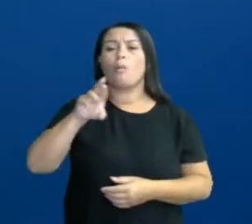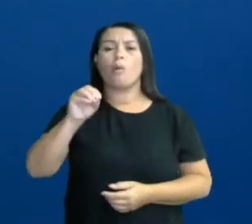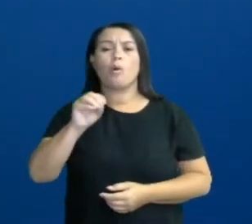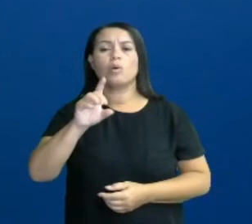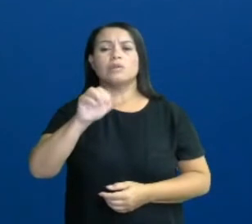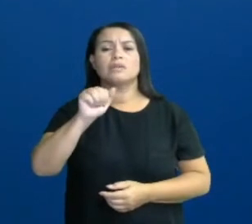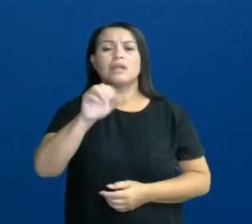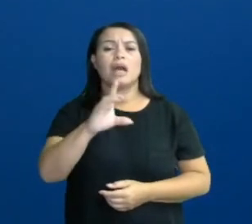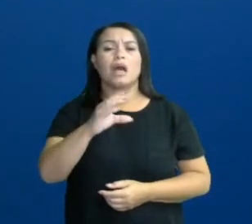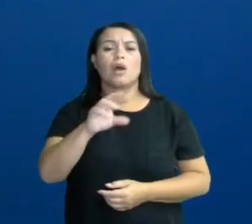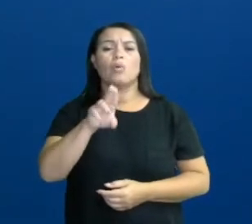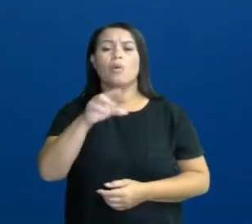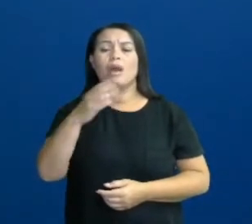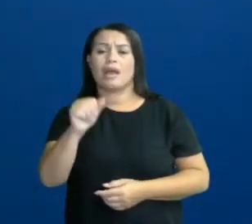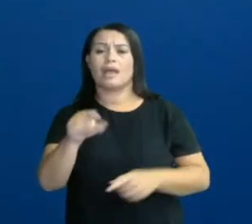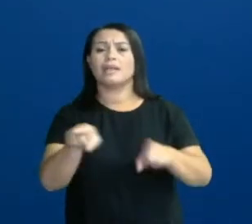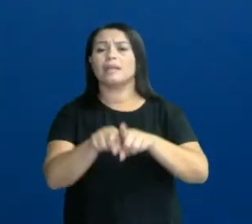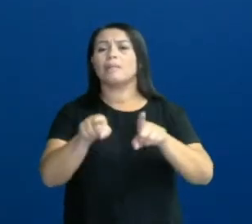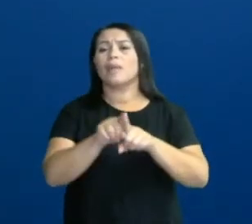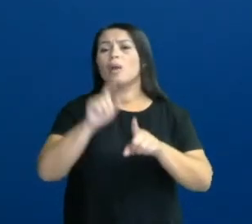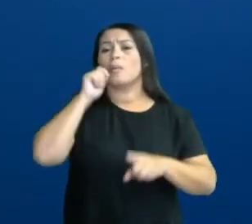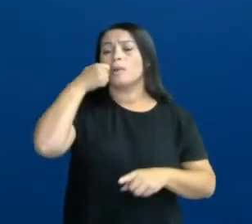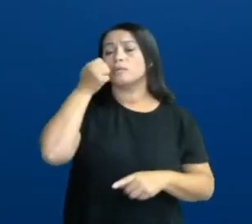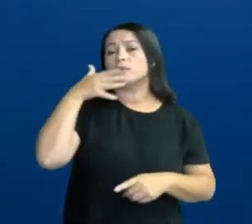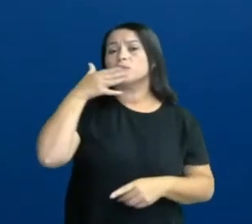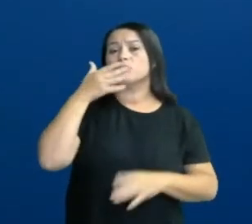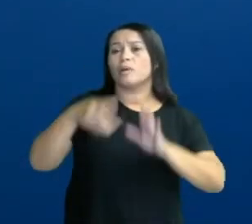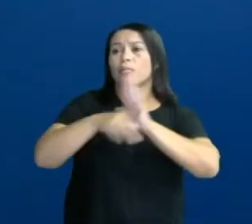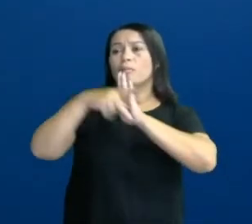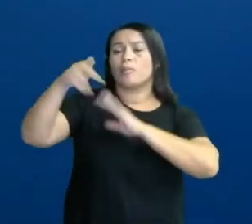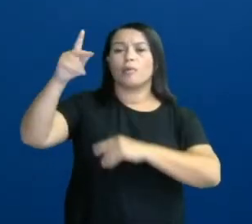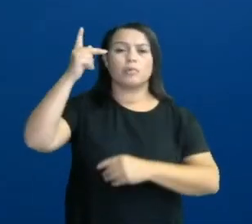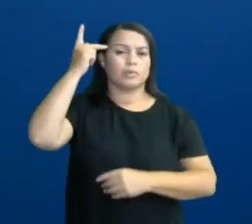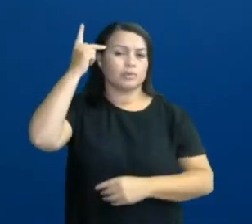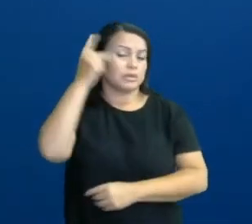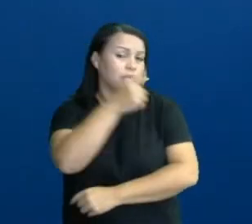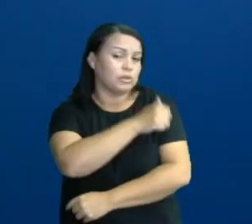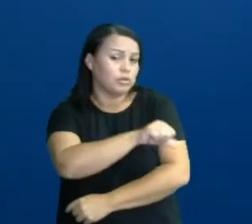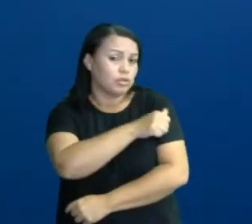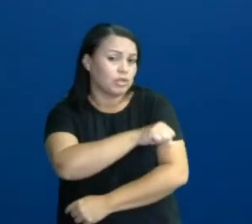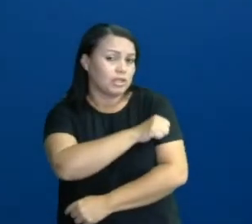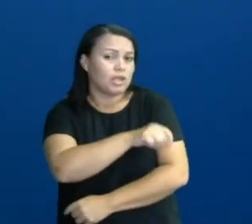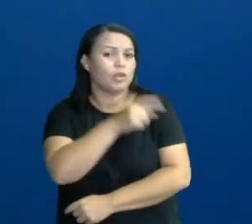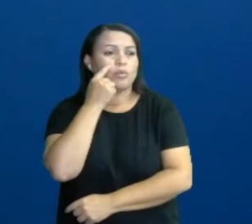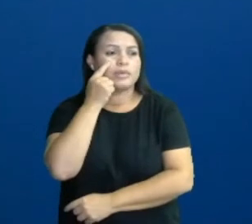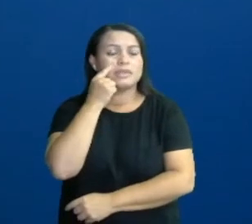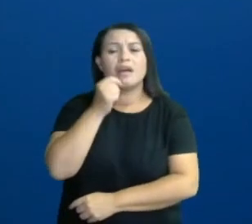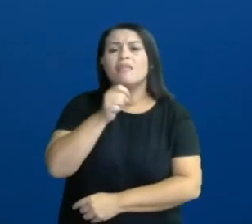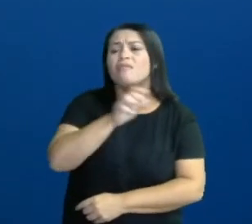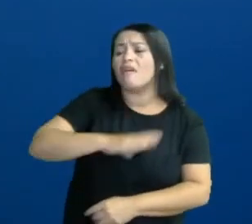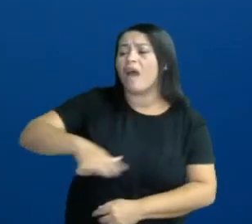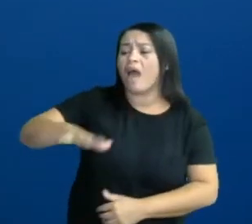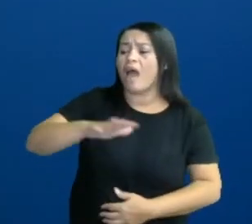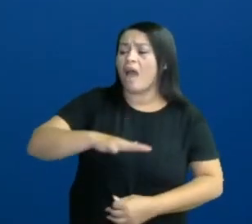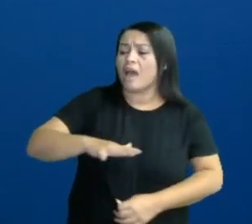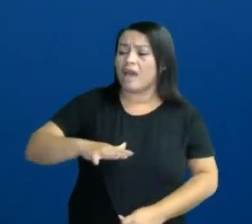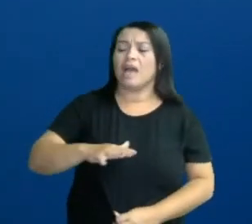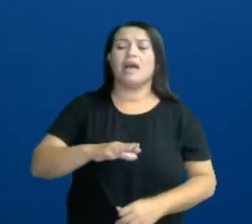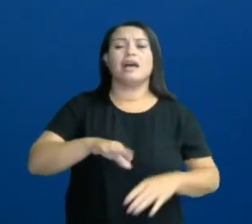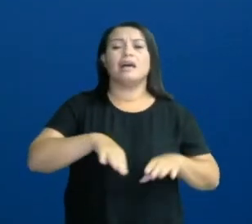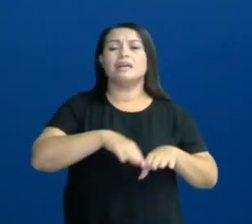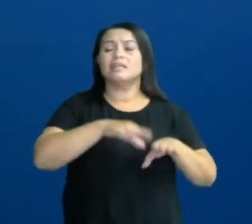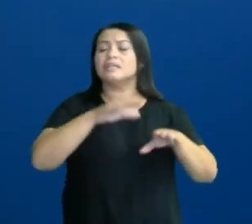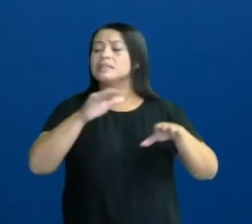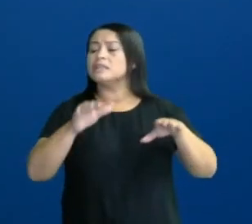você percebe que você tem uma área muito mais elevada aqui e uma área também elevada, mas não tanto aqui. A transposição dessa informação